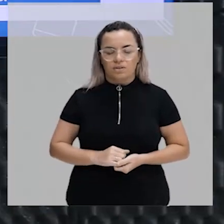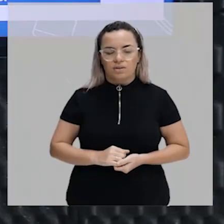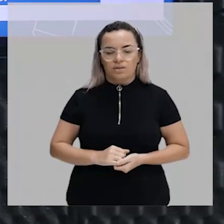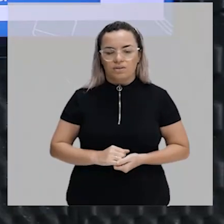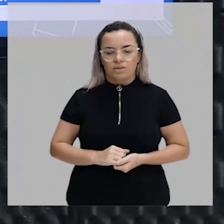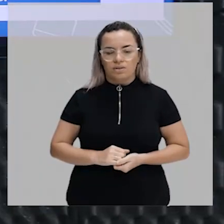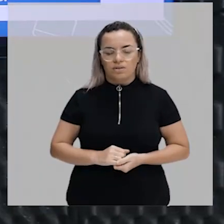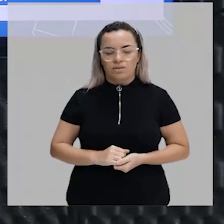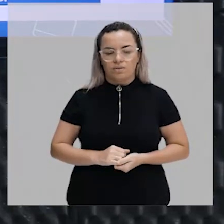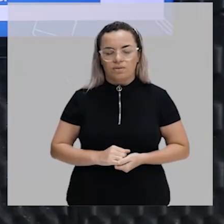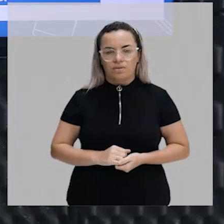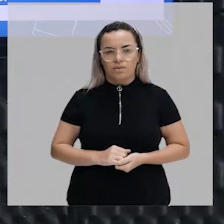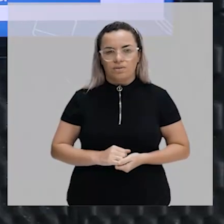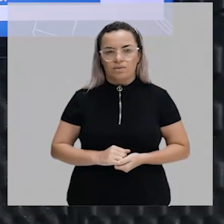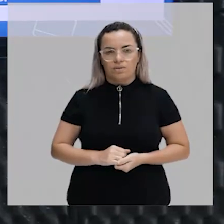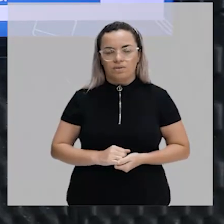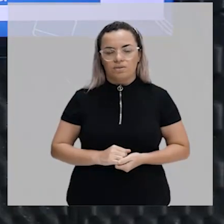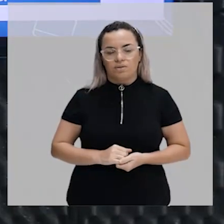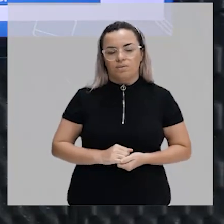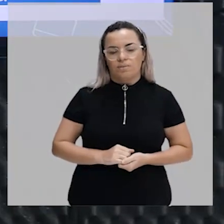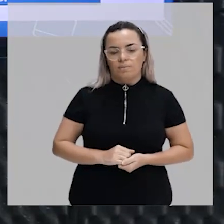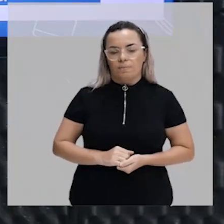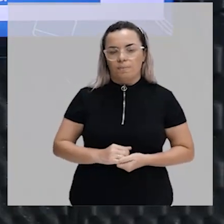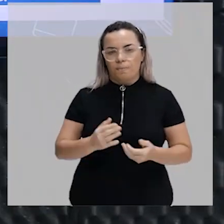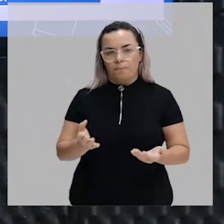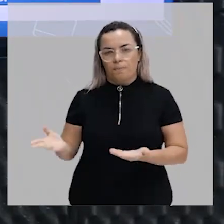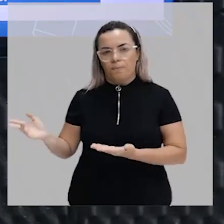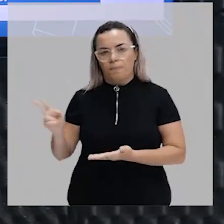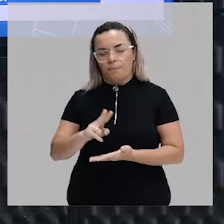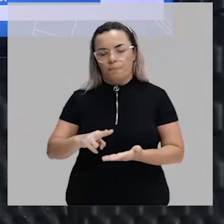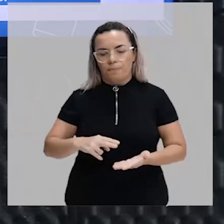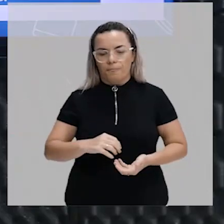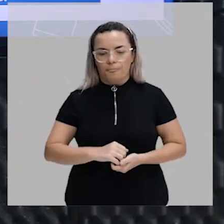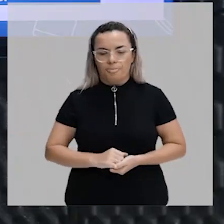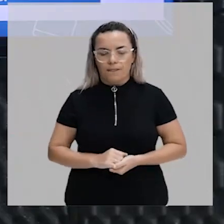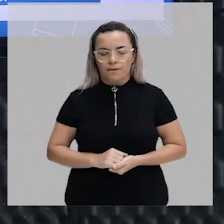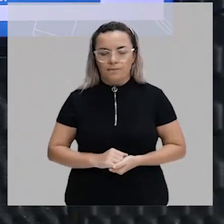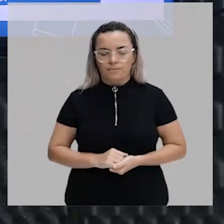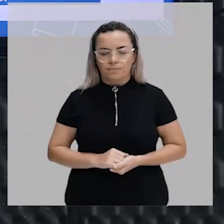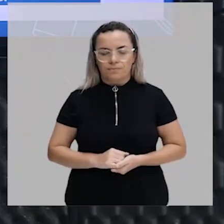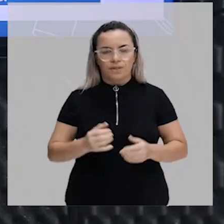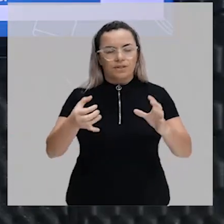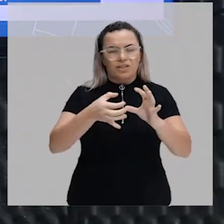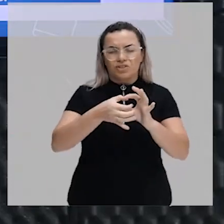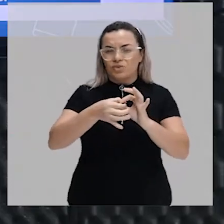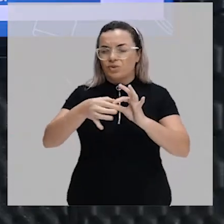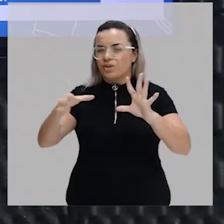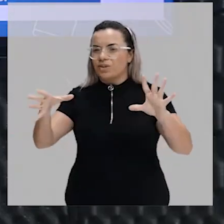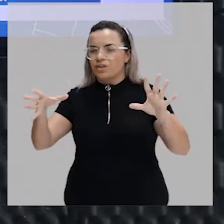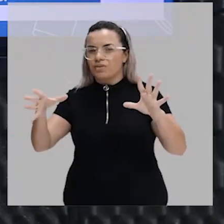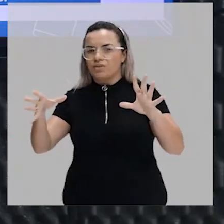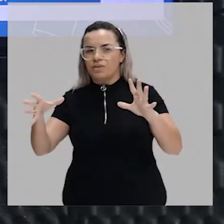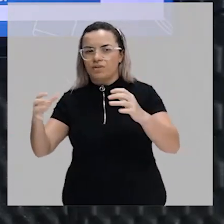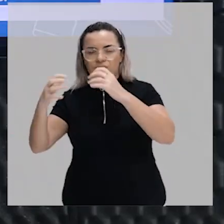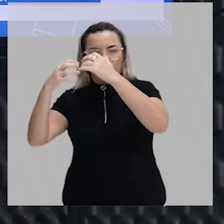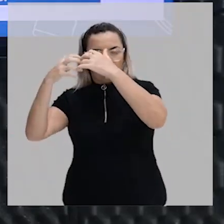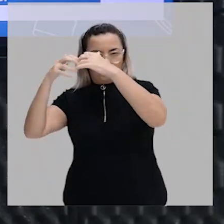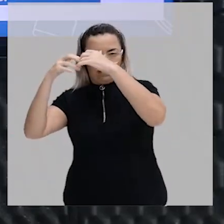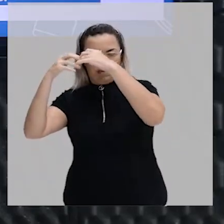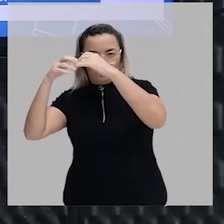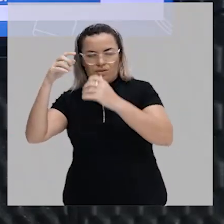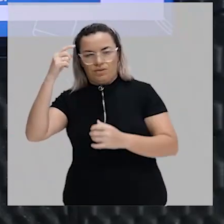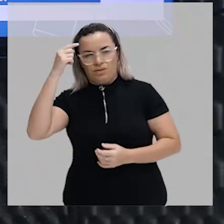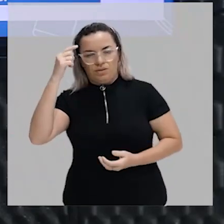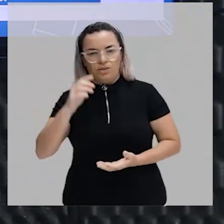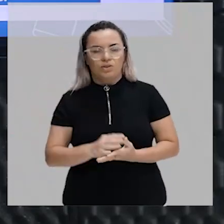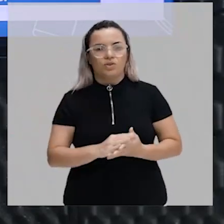o irracional da mente, desvinculando a nossa mente do total racionalismo sobre determinados